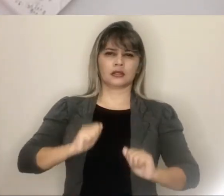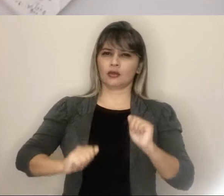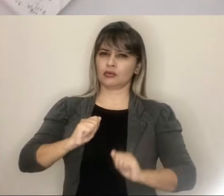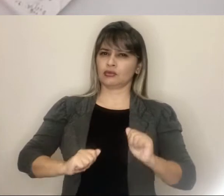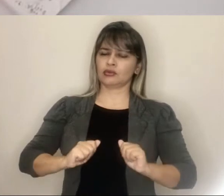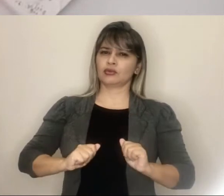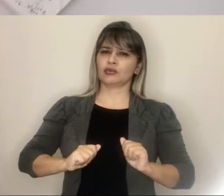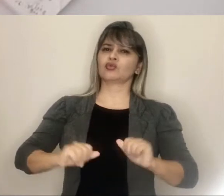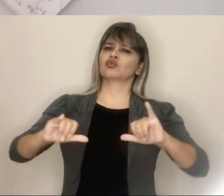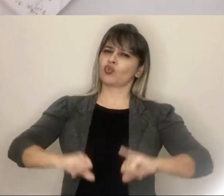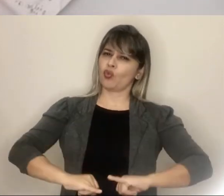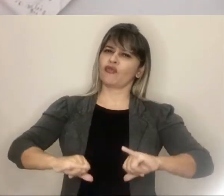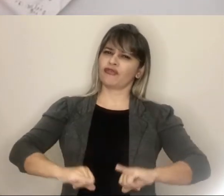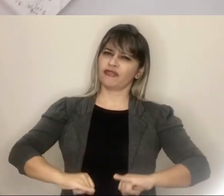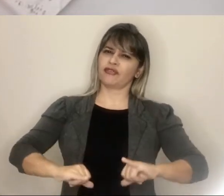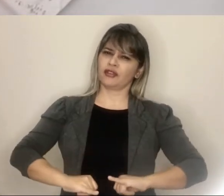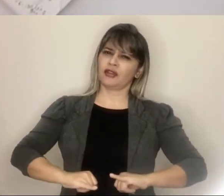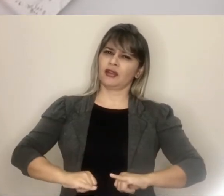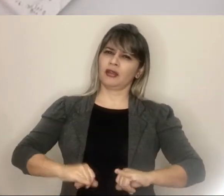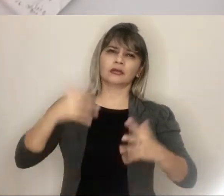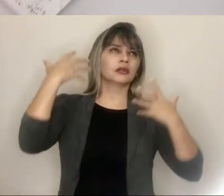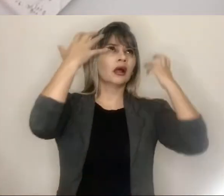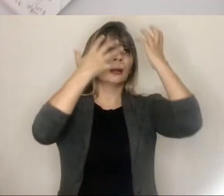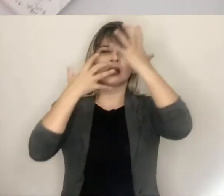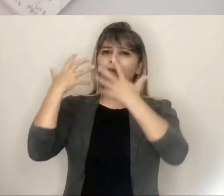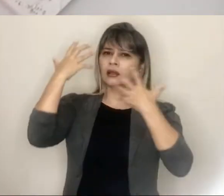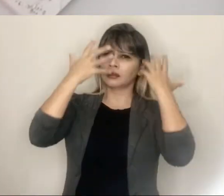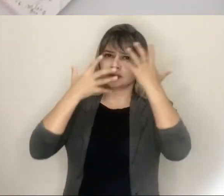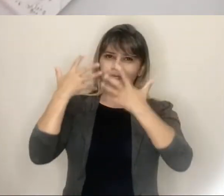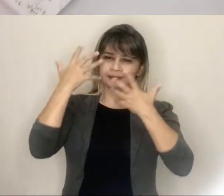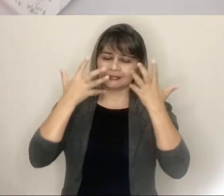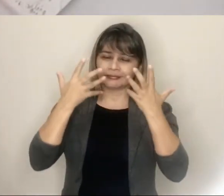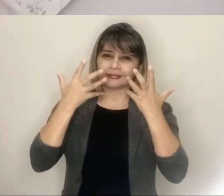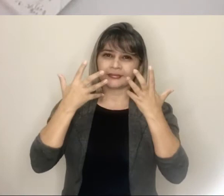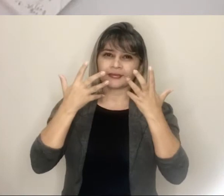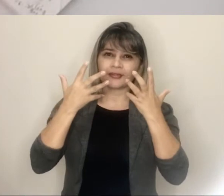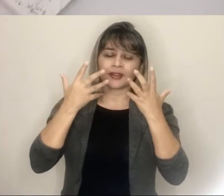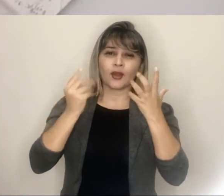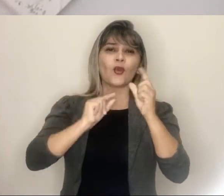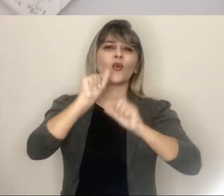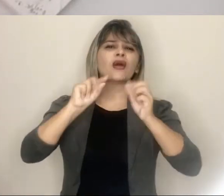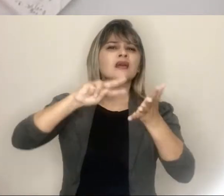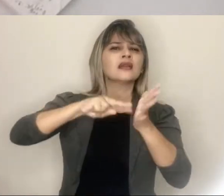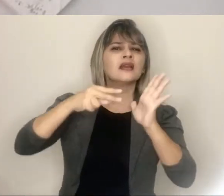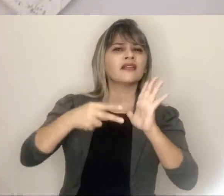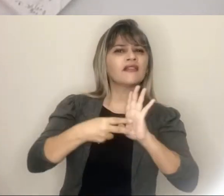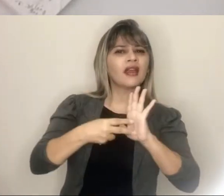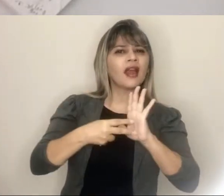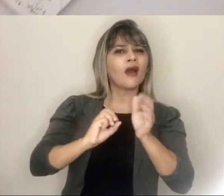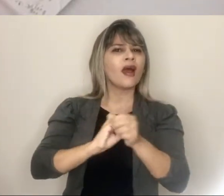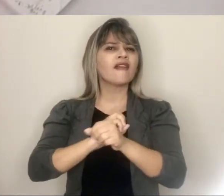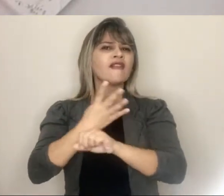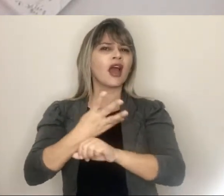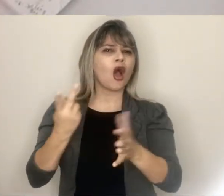acontecer. Ficamos visualizando na nossa mente situações de risco e de perigo